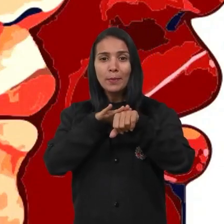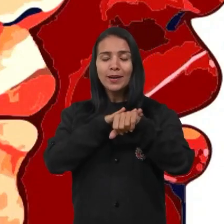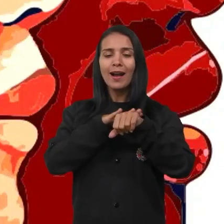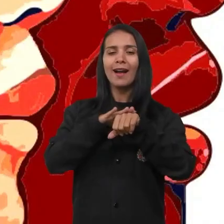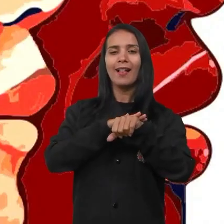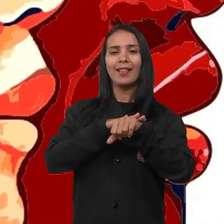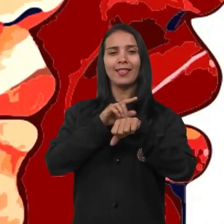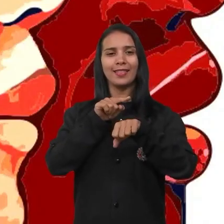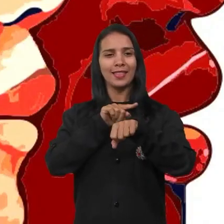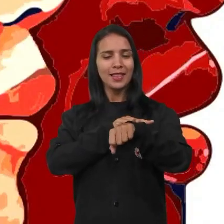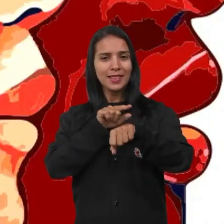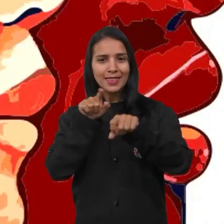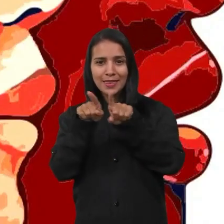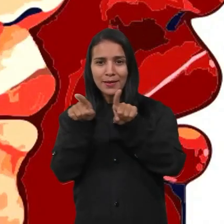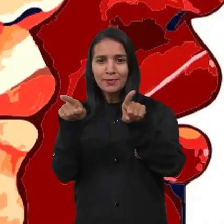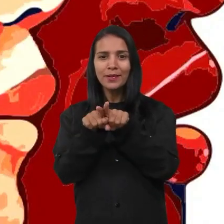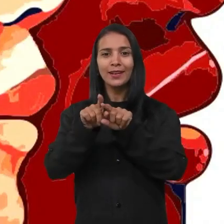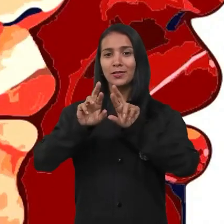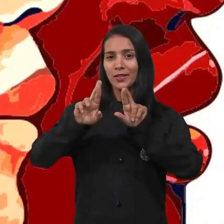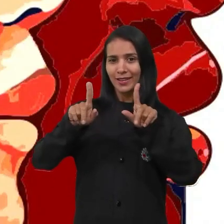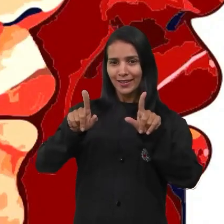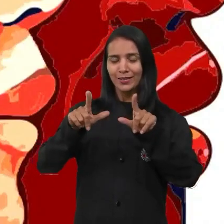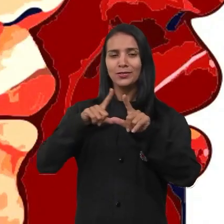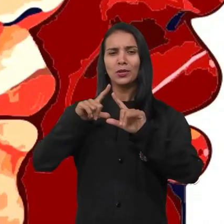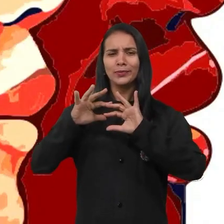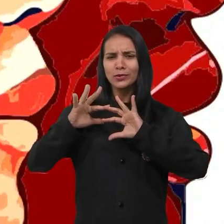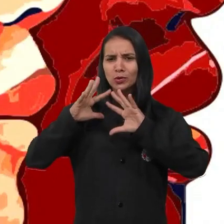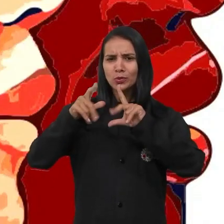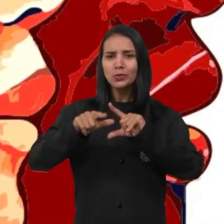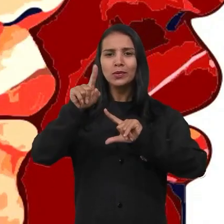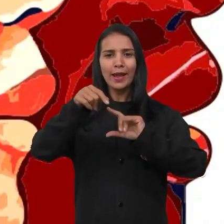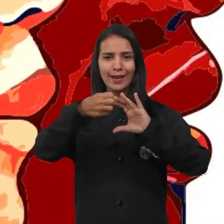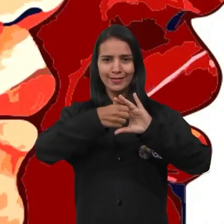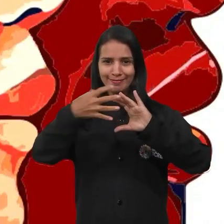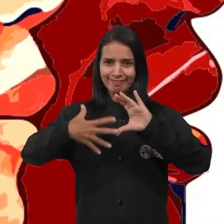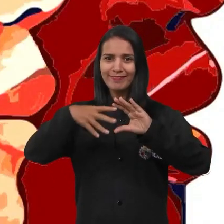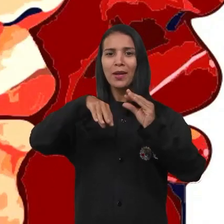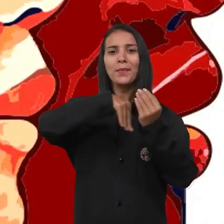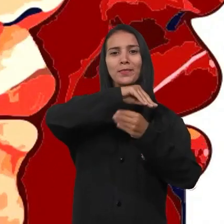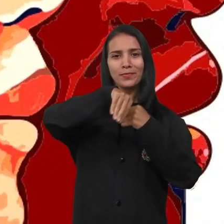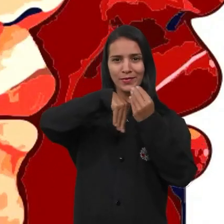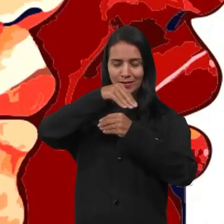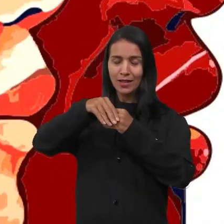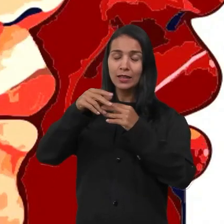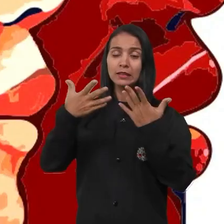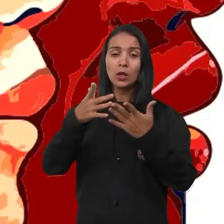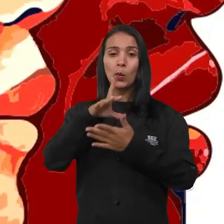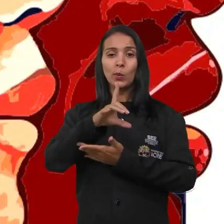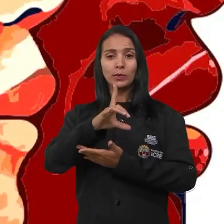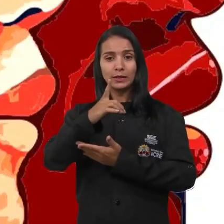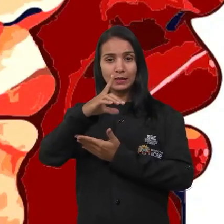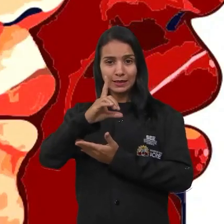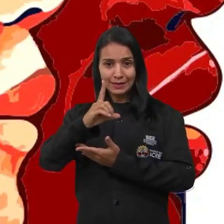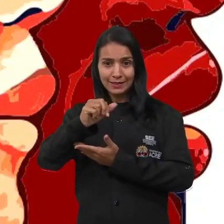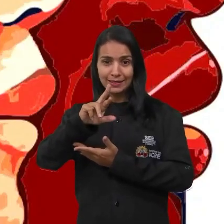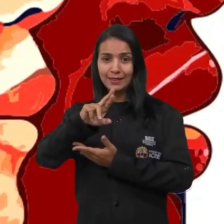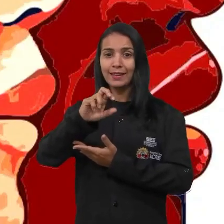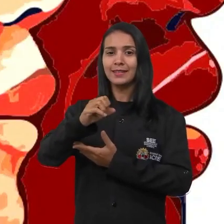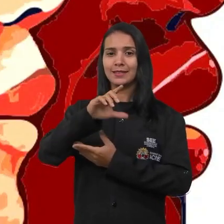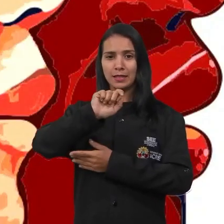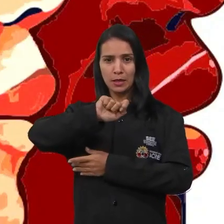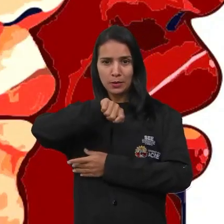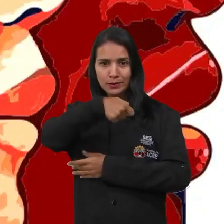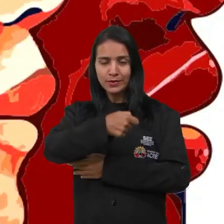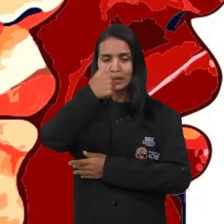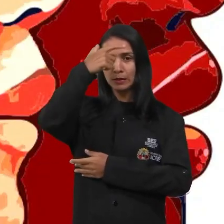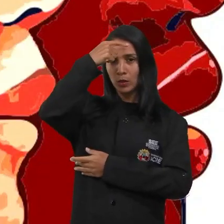pele aí diferentes. Então, isso tudo aí é o que Darcy Ribeiro chamou de população brasileira, o povo